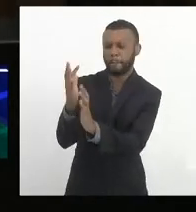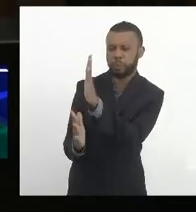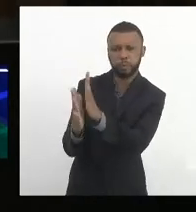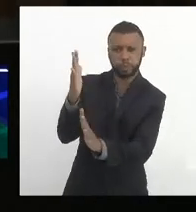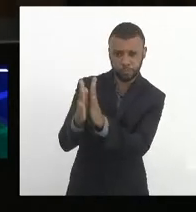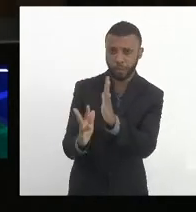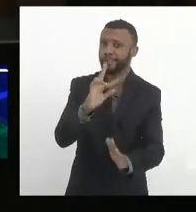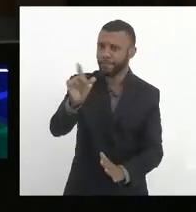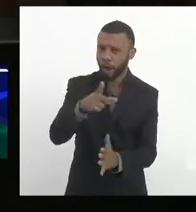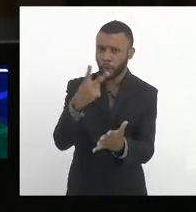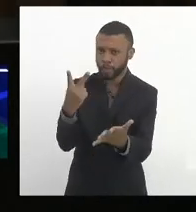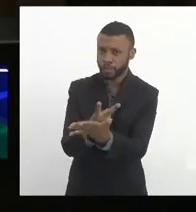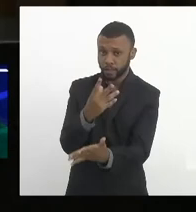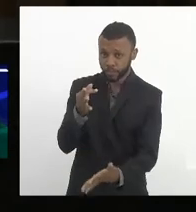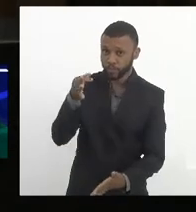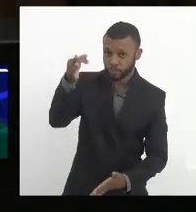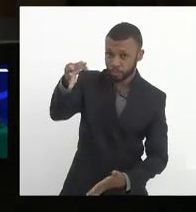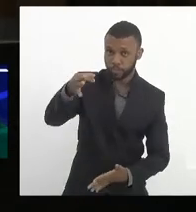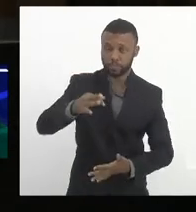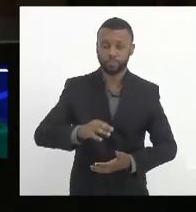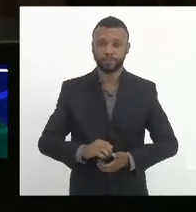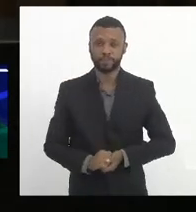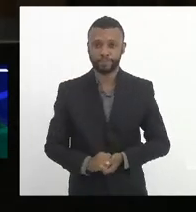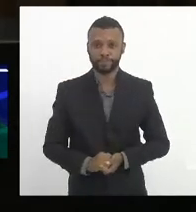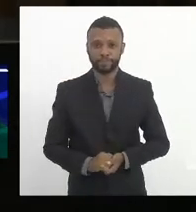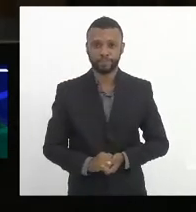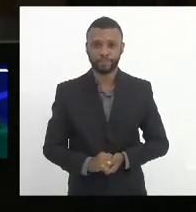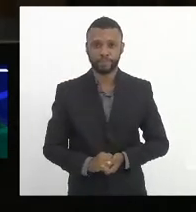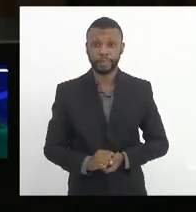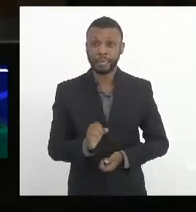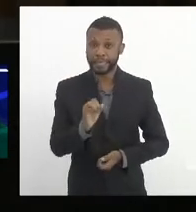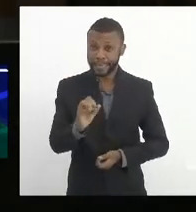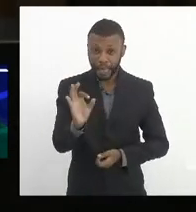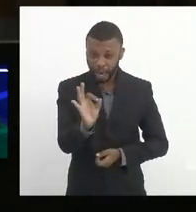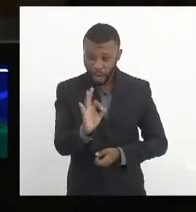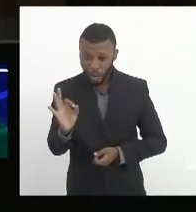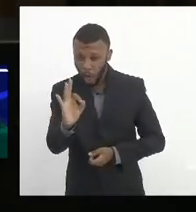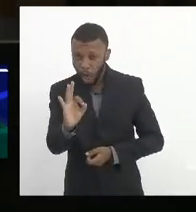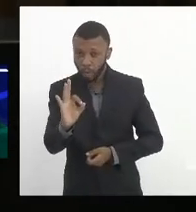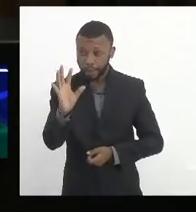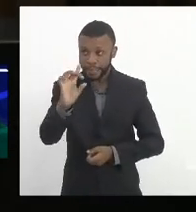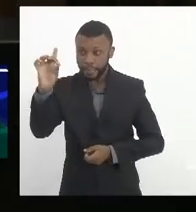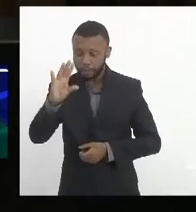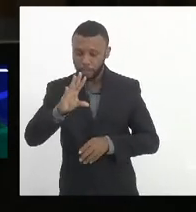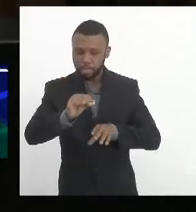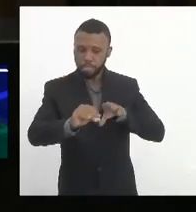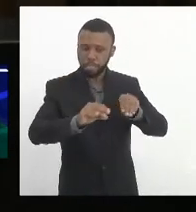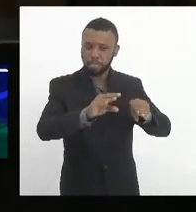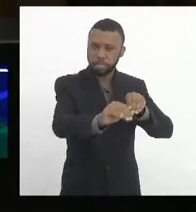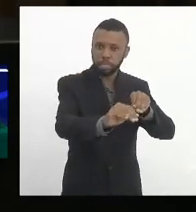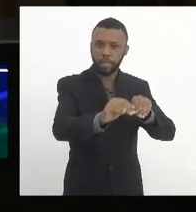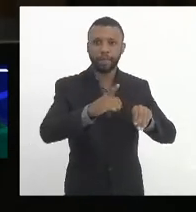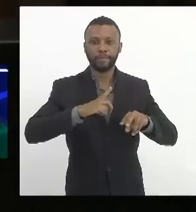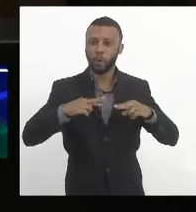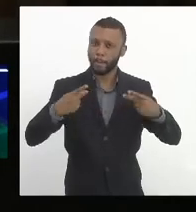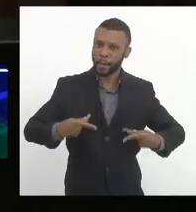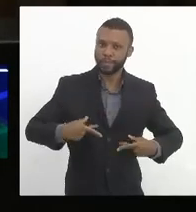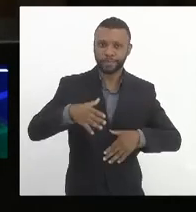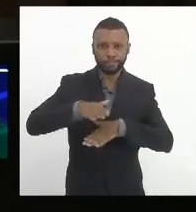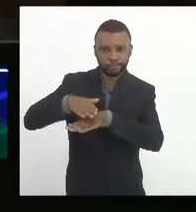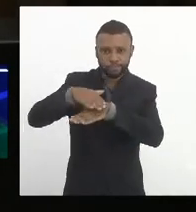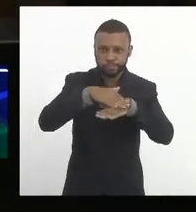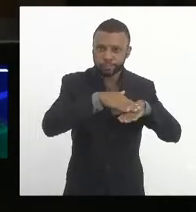chegar e se não houver uma intervenção divina com participação humana